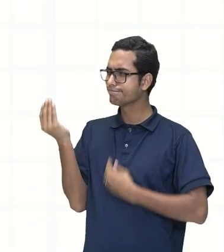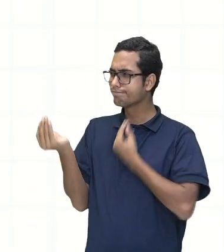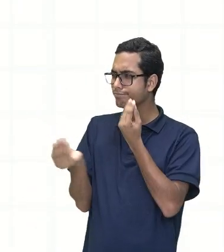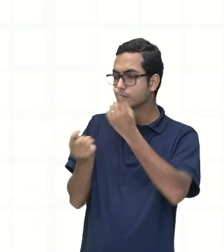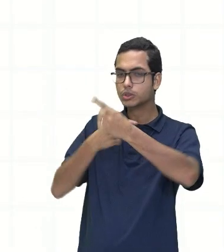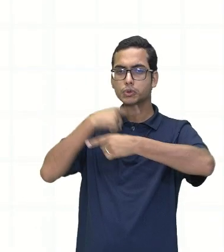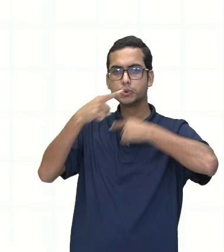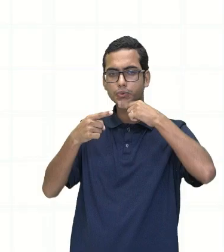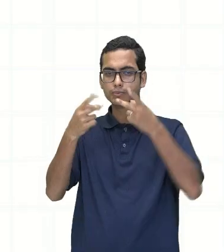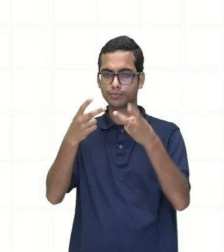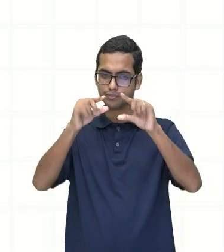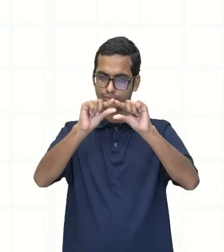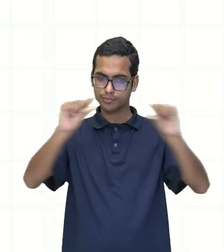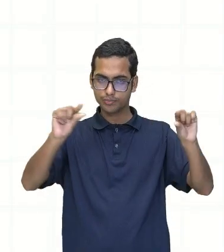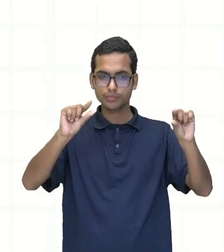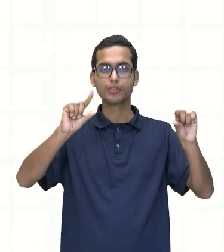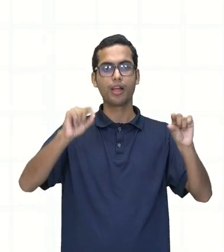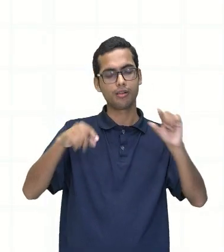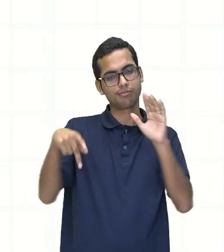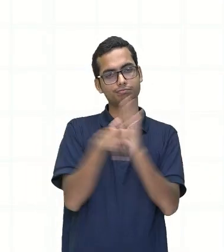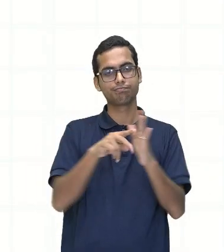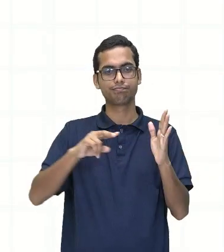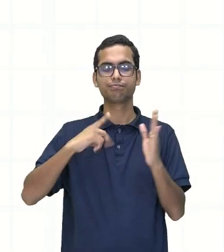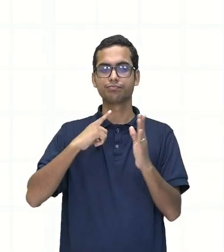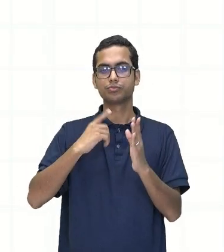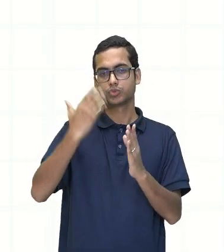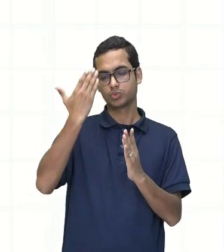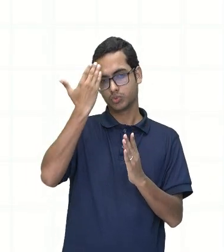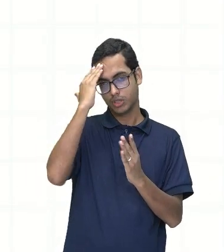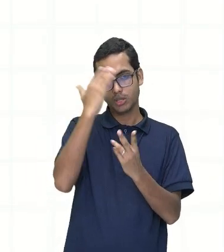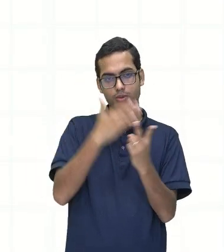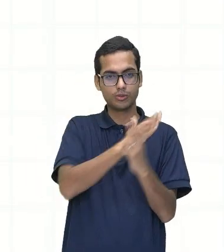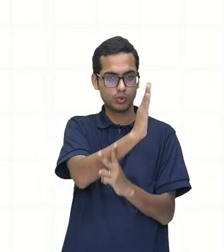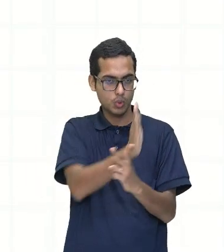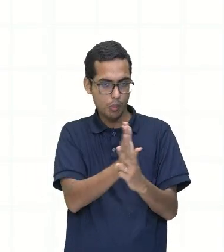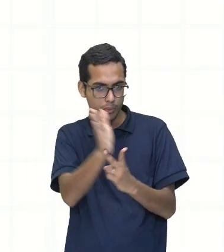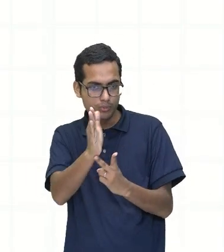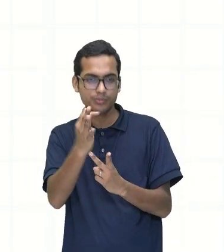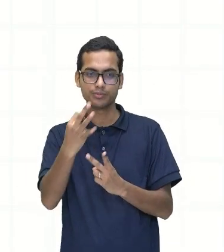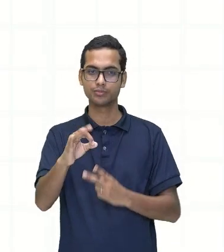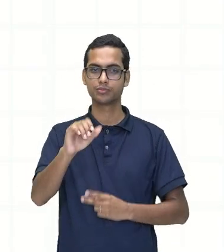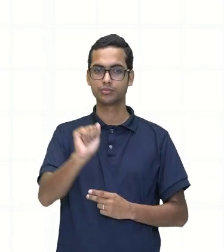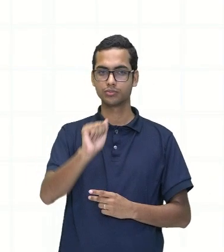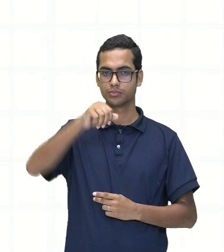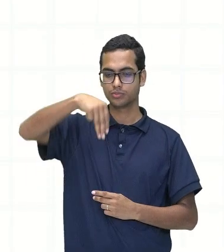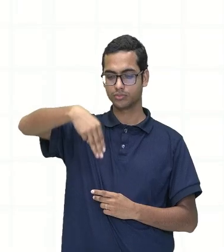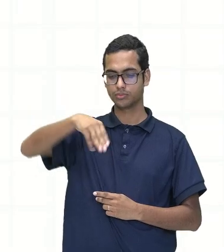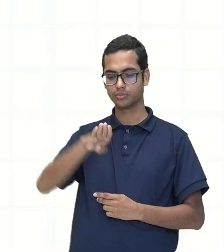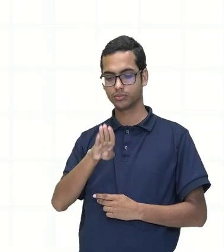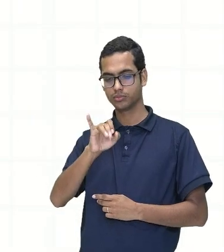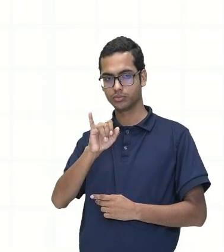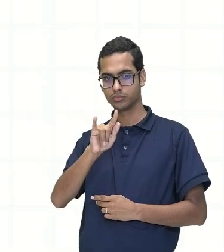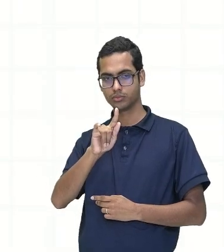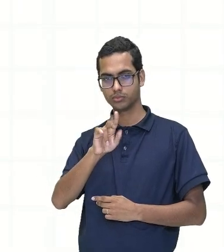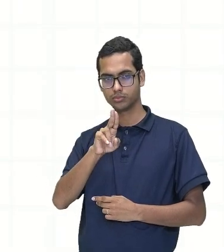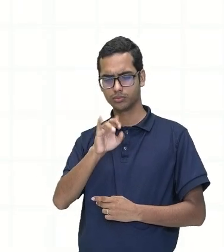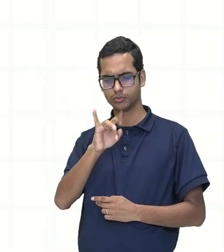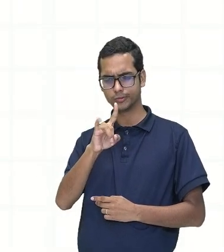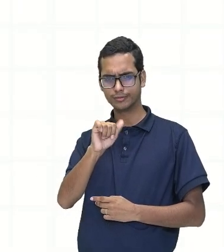nós estamos diante de uma ambiguidade. Agora, a última é mais ambígua mesmo, presta